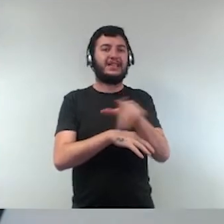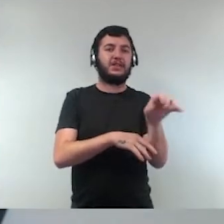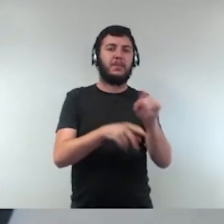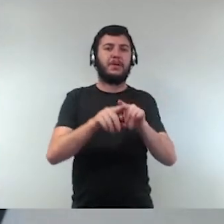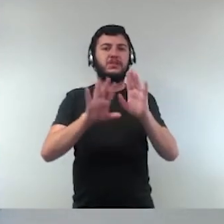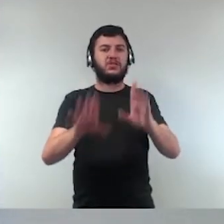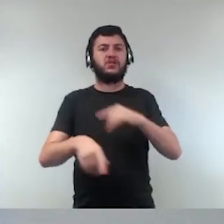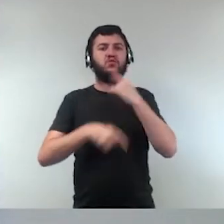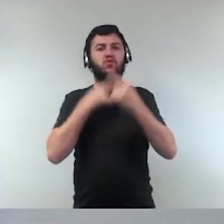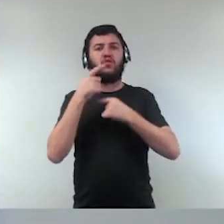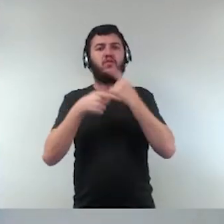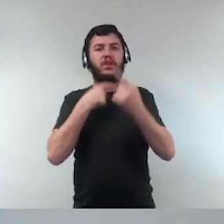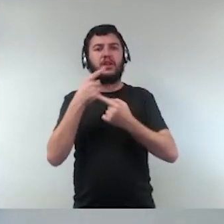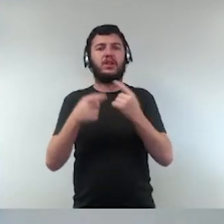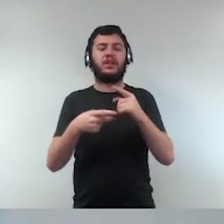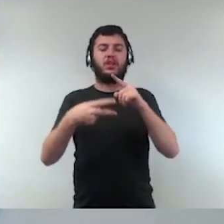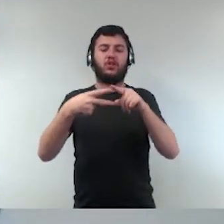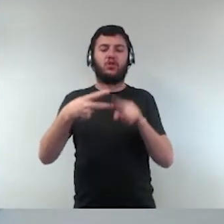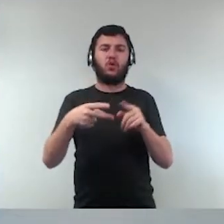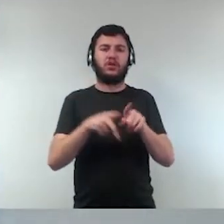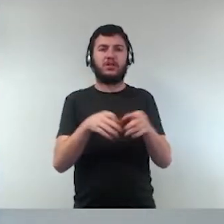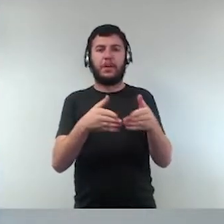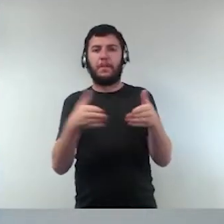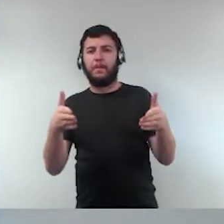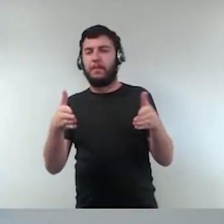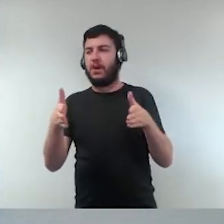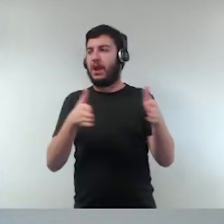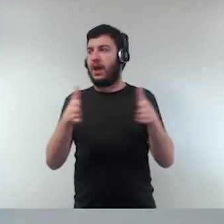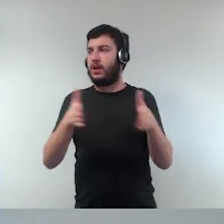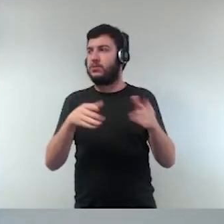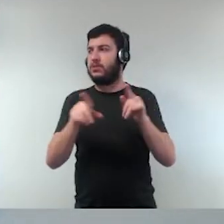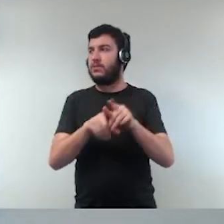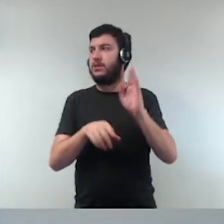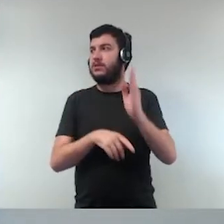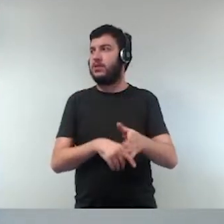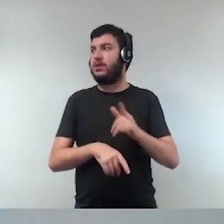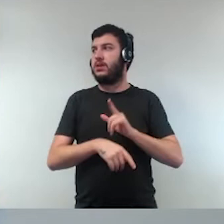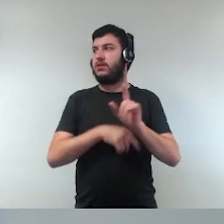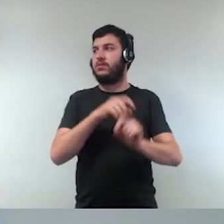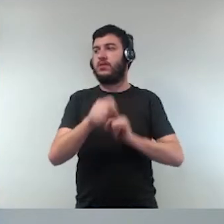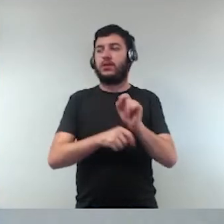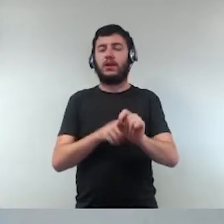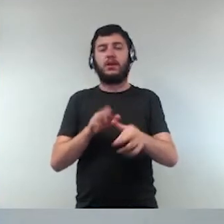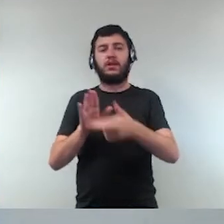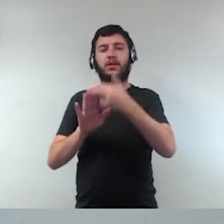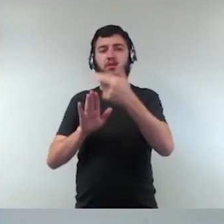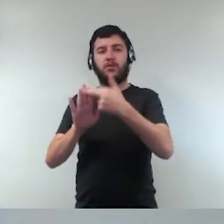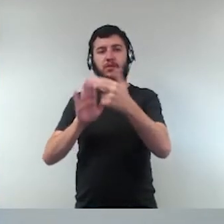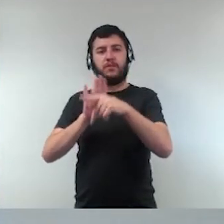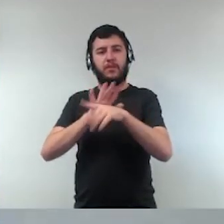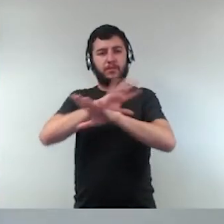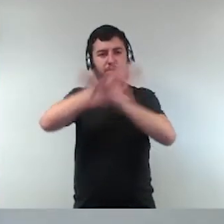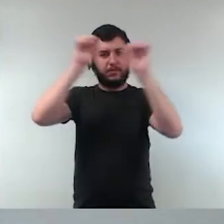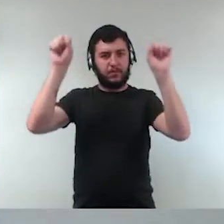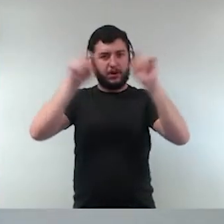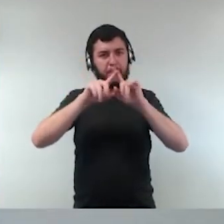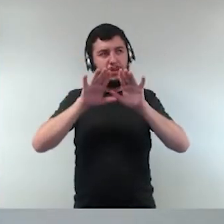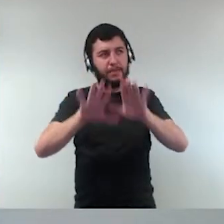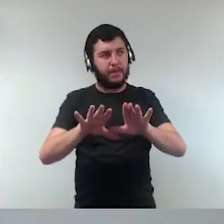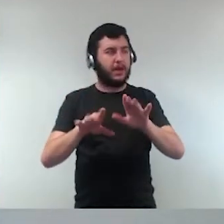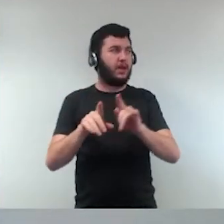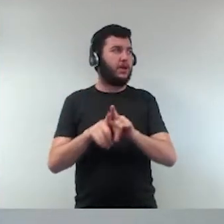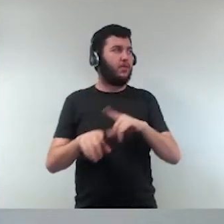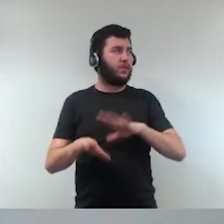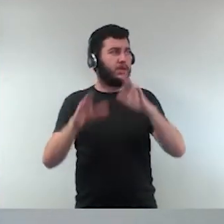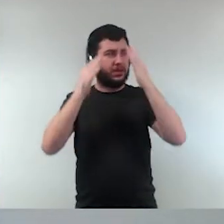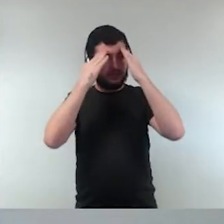dois prazos, em razão dessas inúmeras resoluções dos tribunais, a interpretação deve